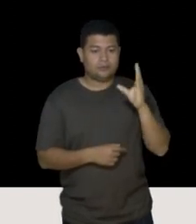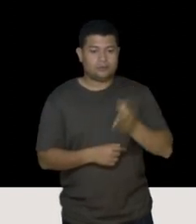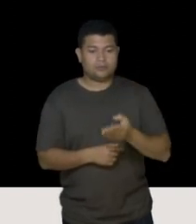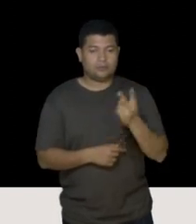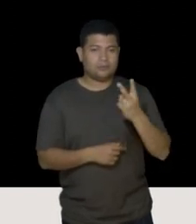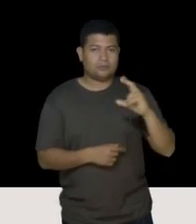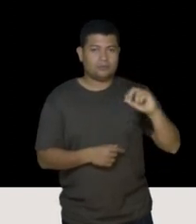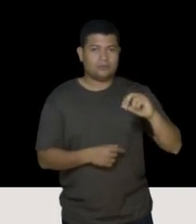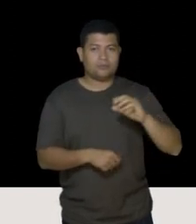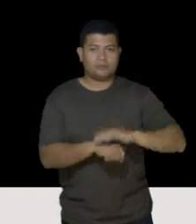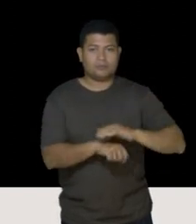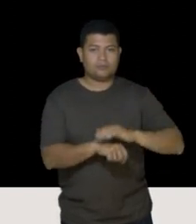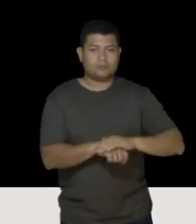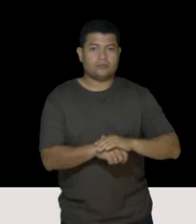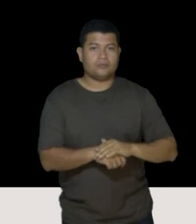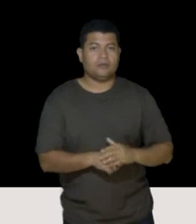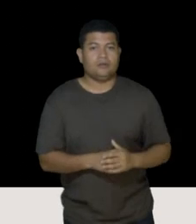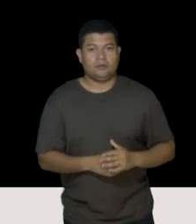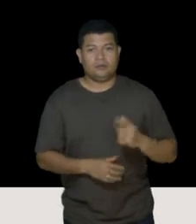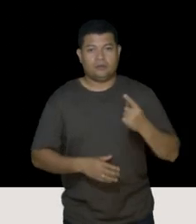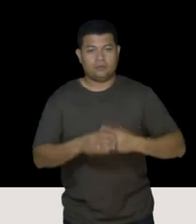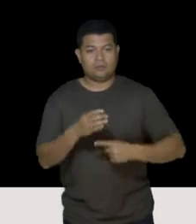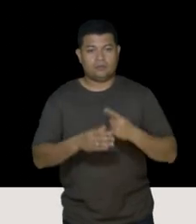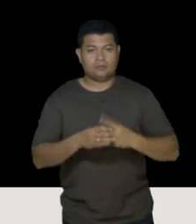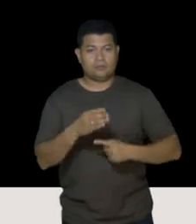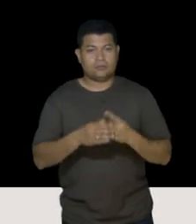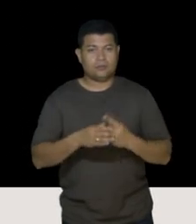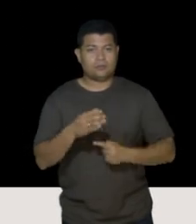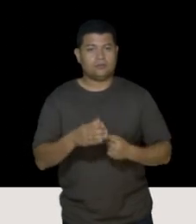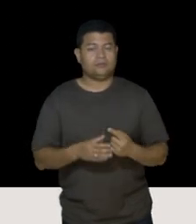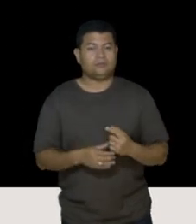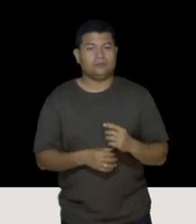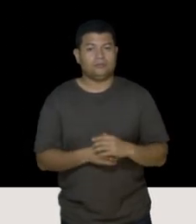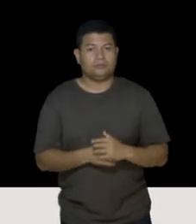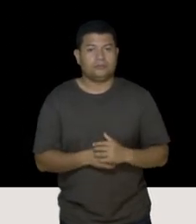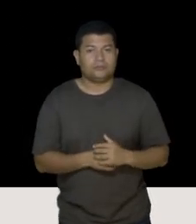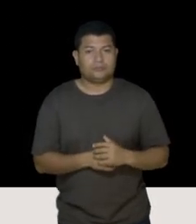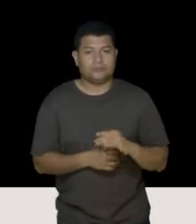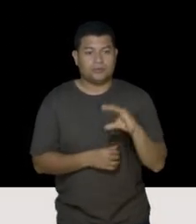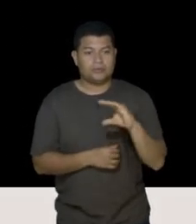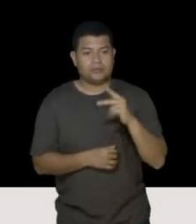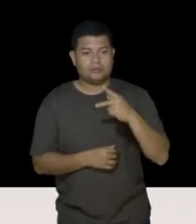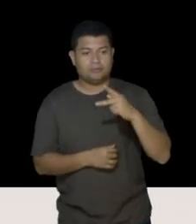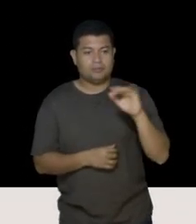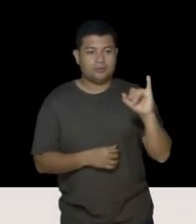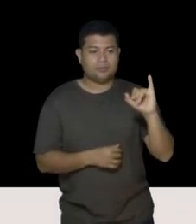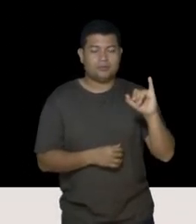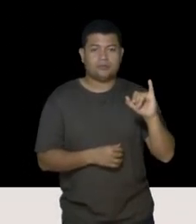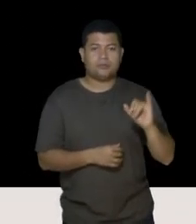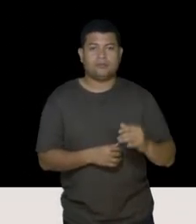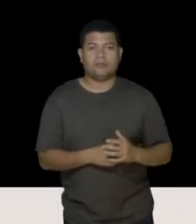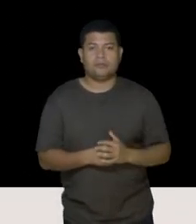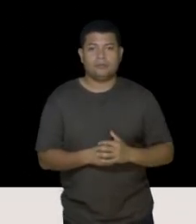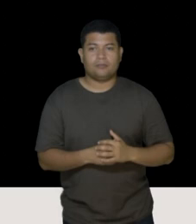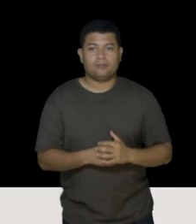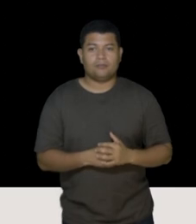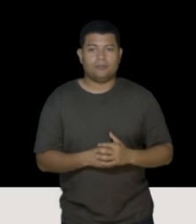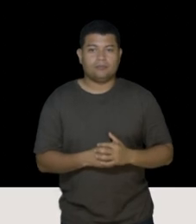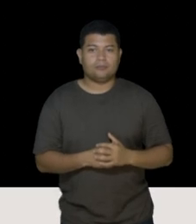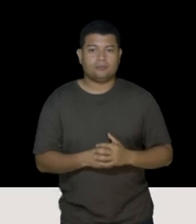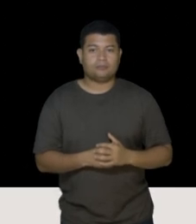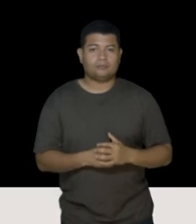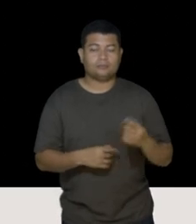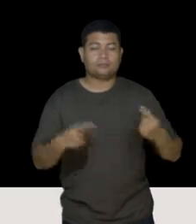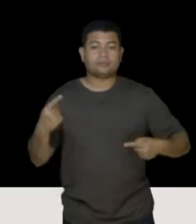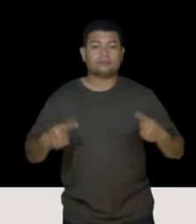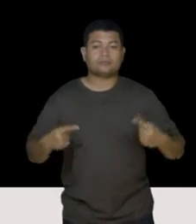230/20, de autoria da Comissão Parlamentar de Inquérito. Em